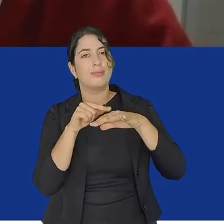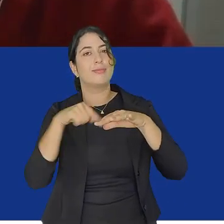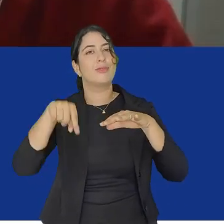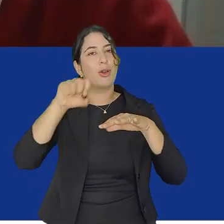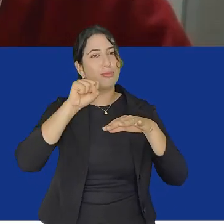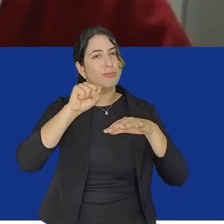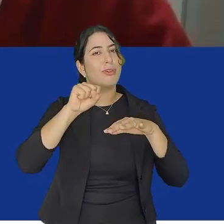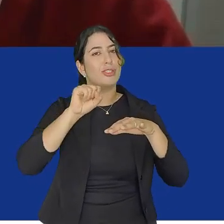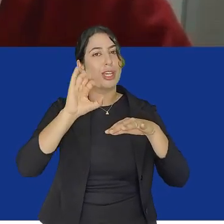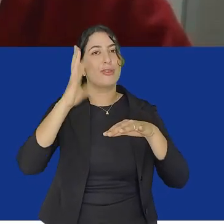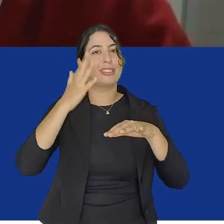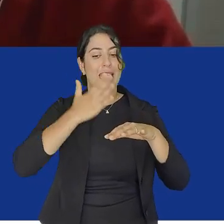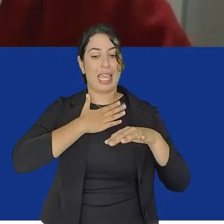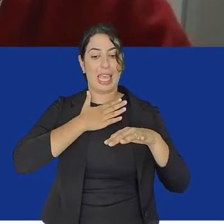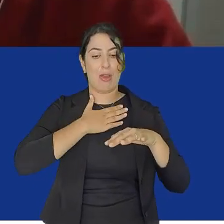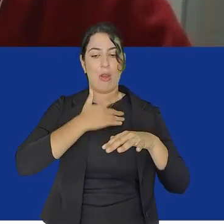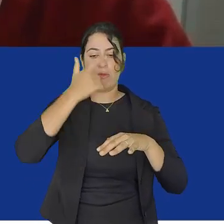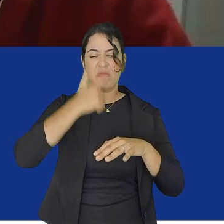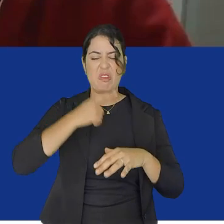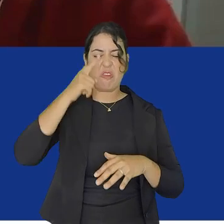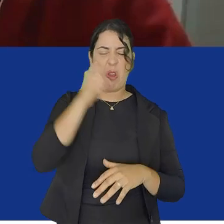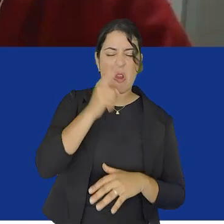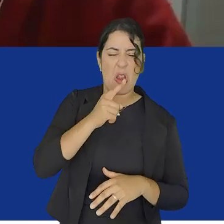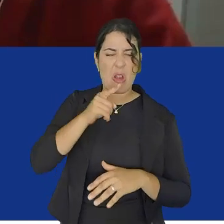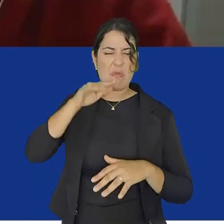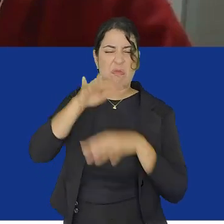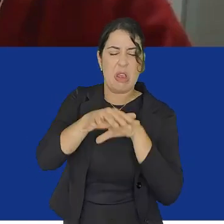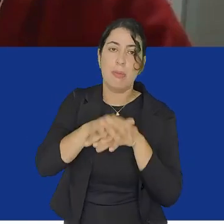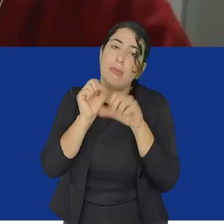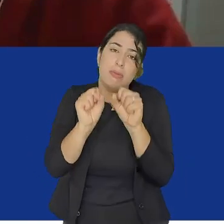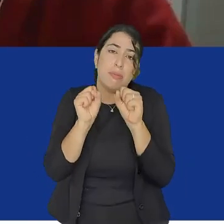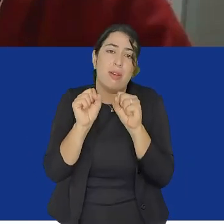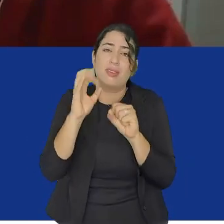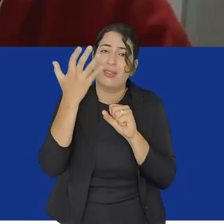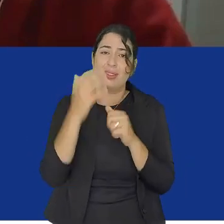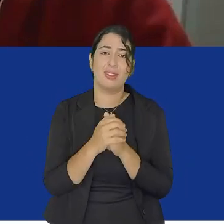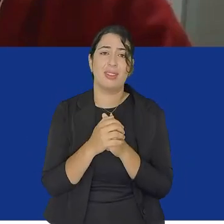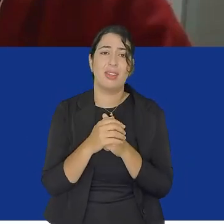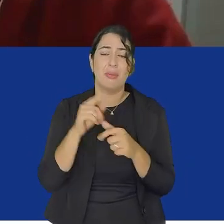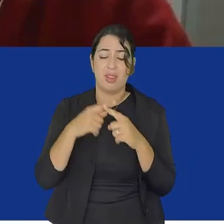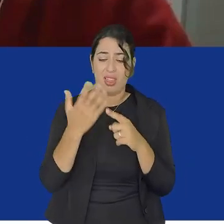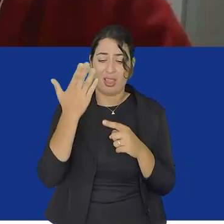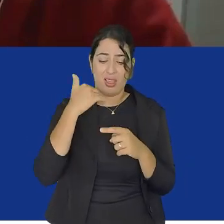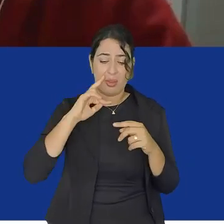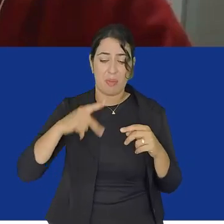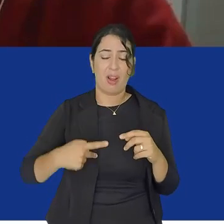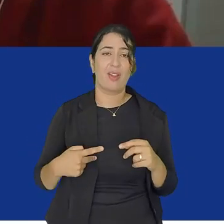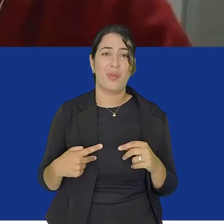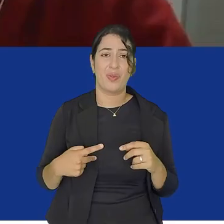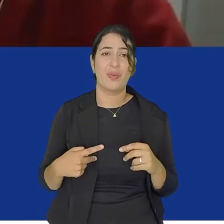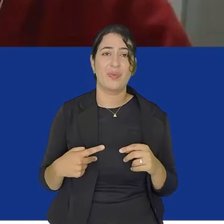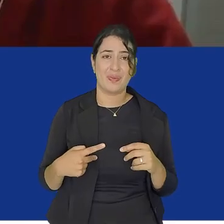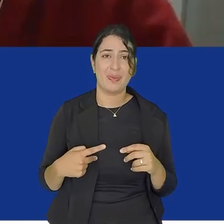potencialmente assediadores, hostilizadores, agressivos, como algo da própria natureza humana.